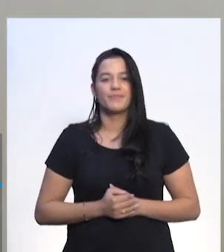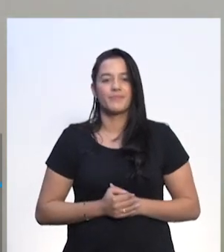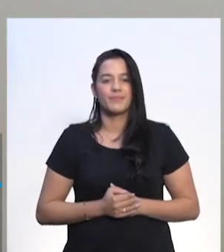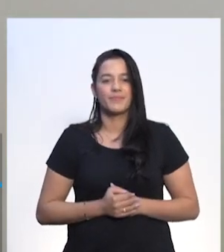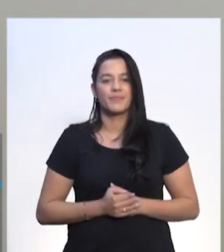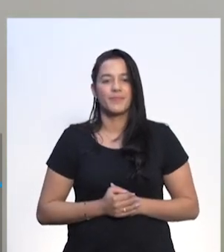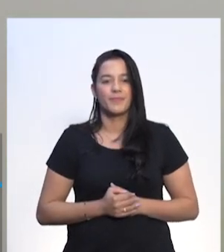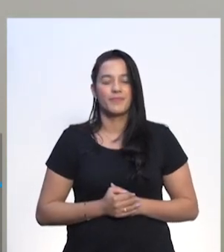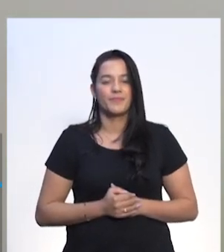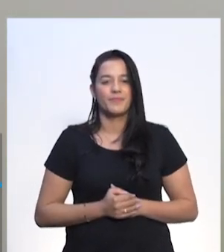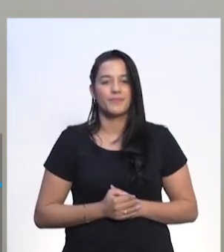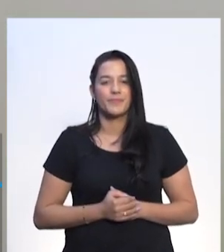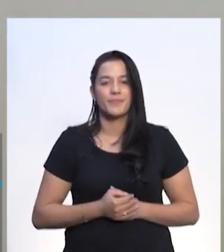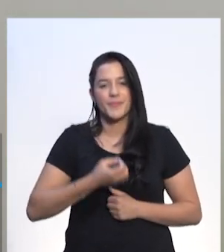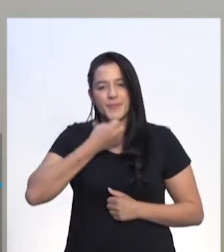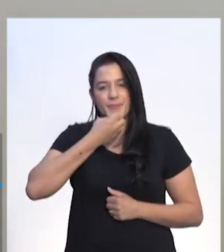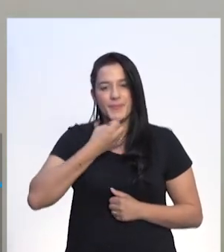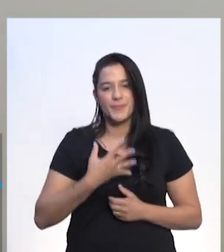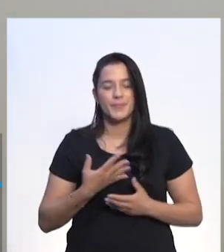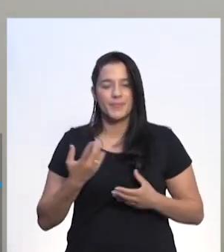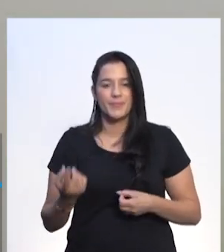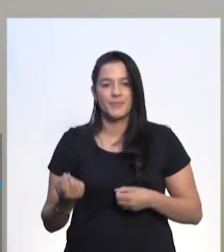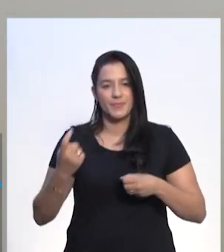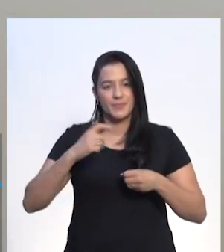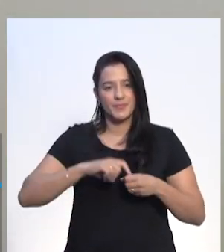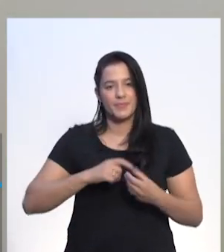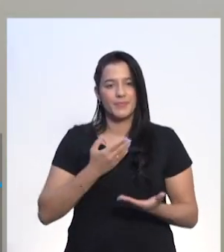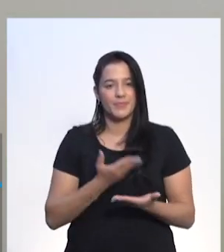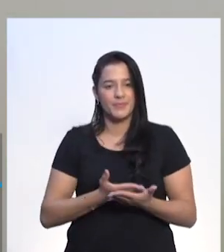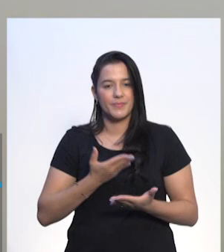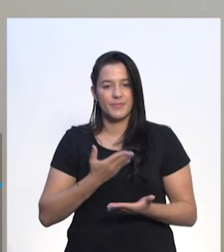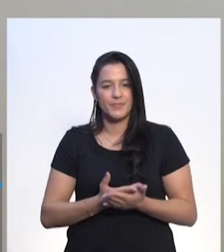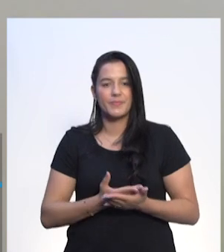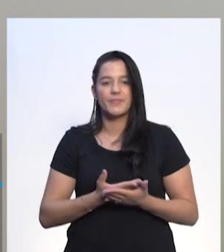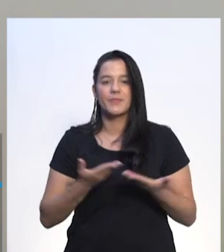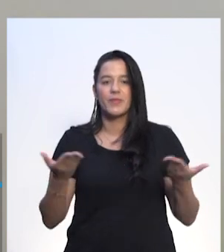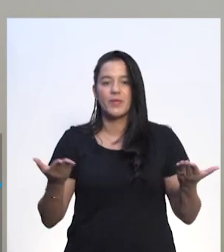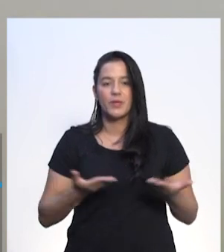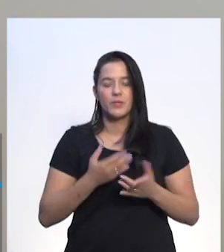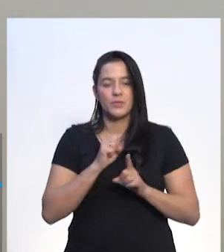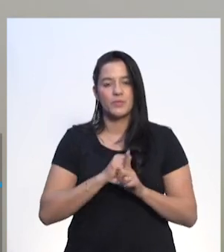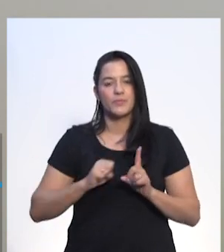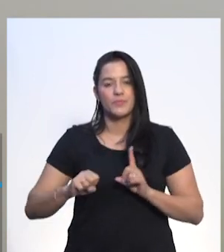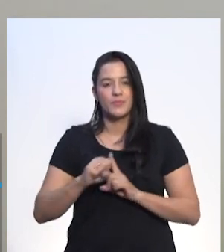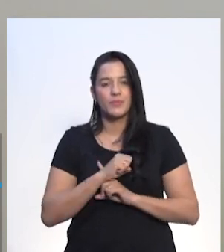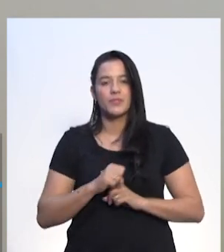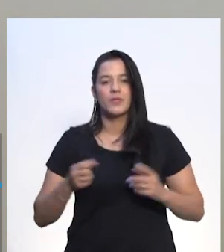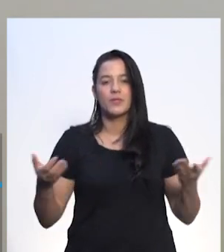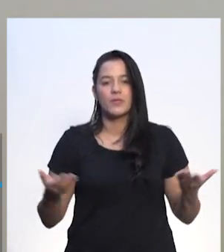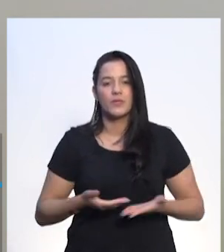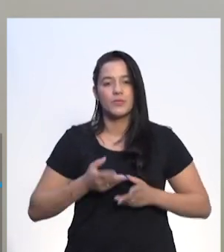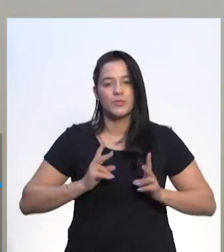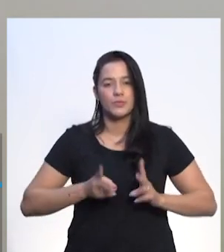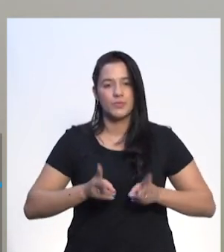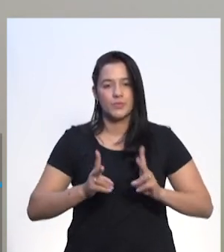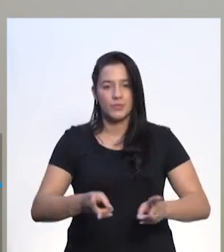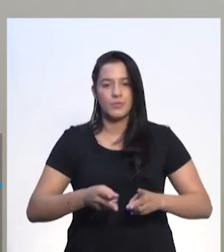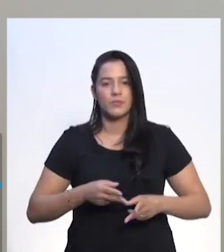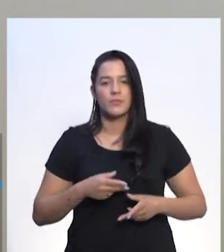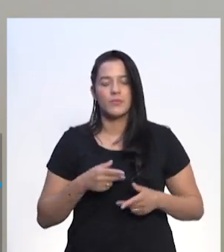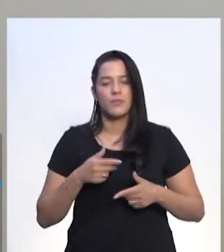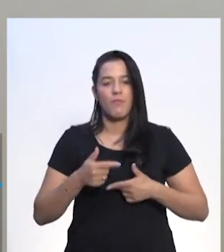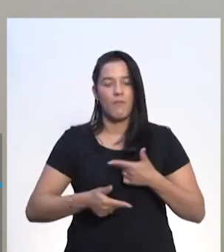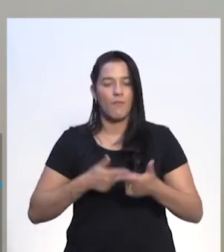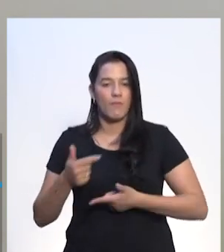Exatamente. Bem-vindos de volta, né, para mais uma aula de sociologia. Como a gente falou, né, a gente continua na temática trabalho, então vocês